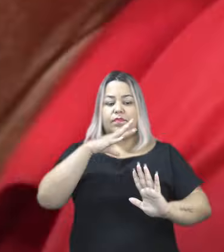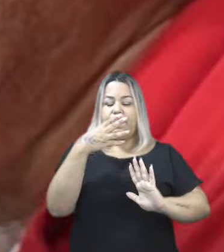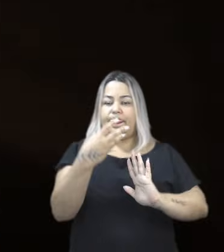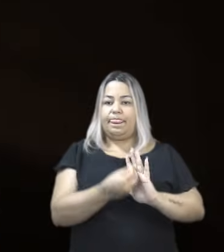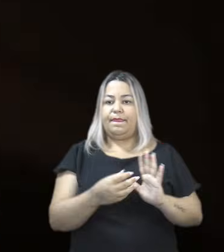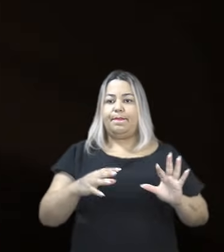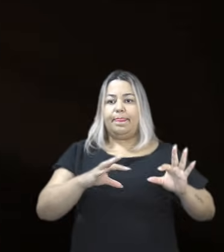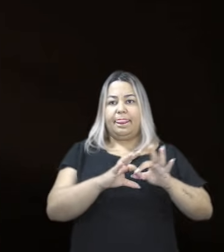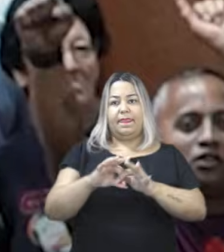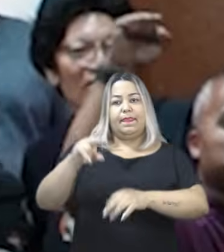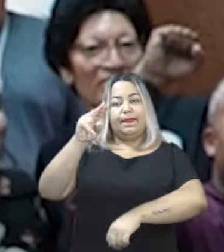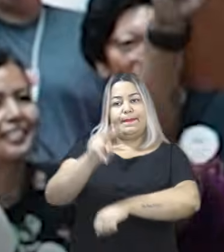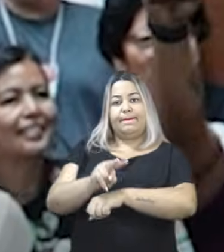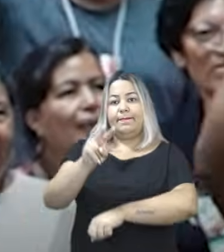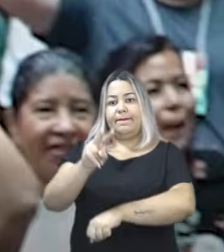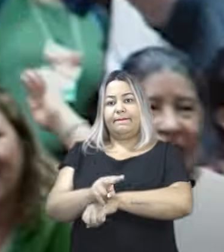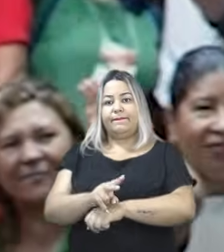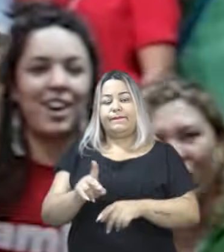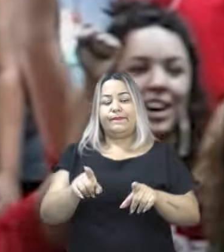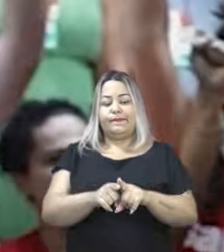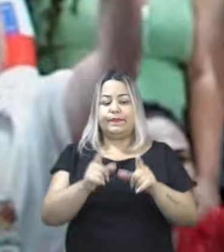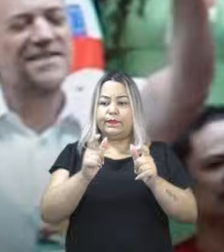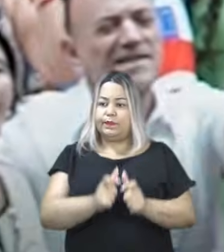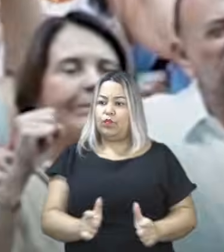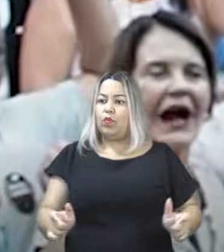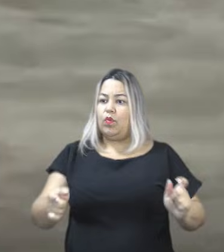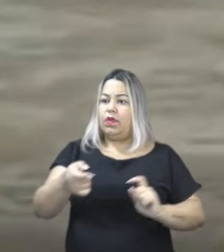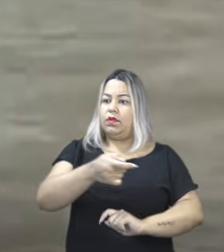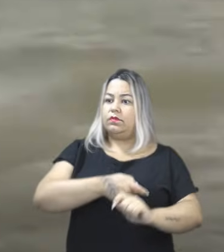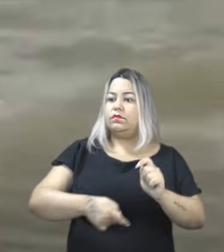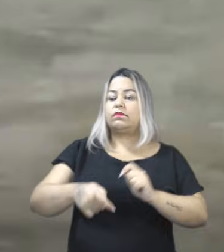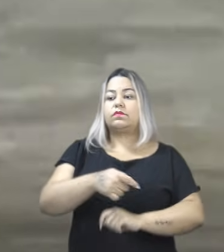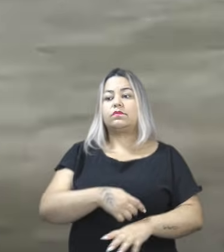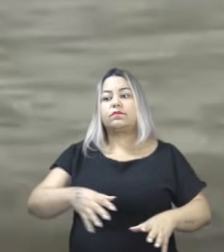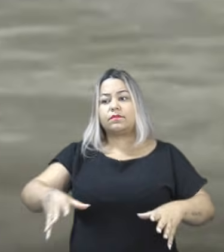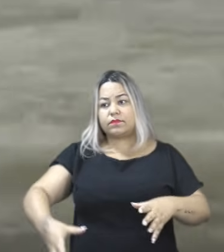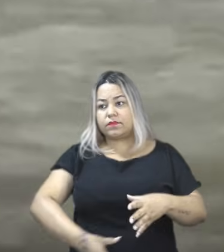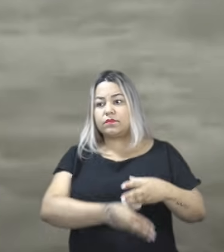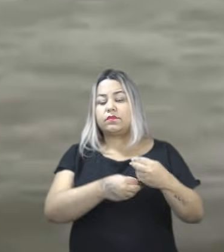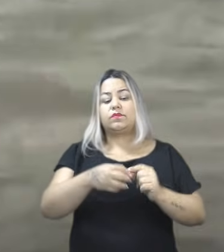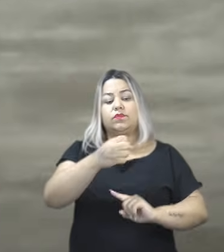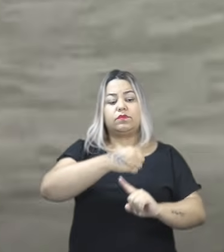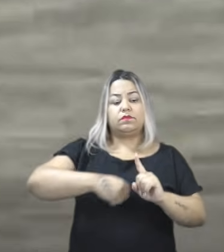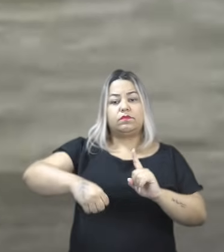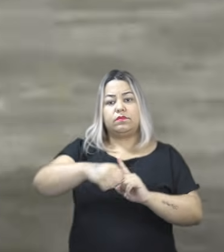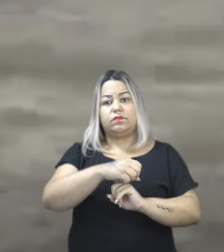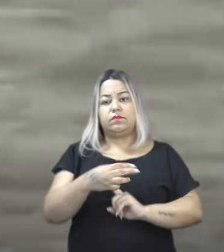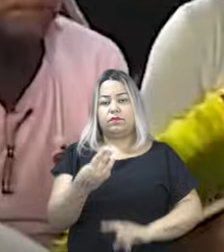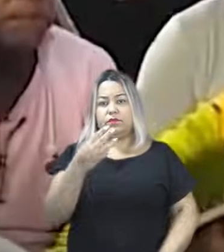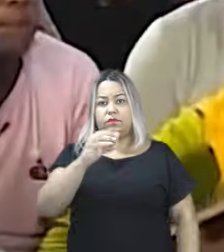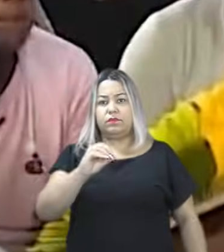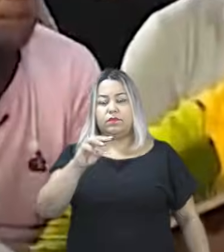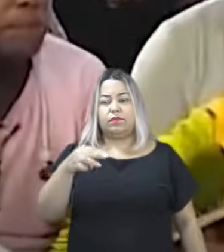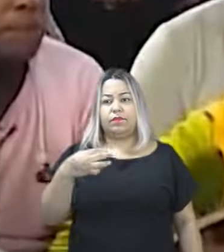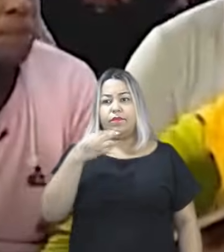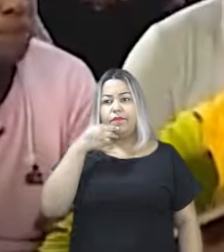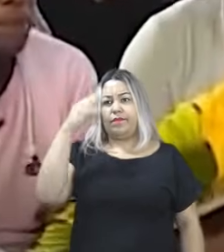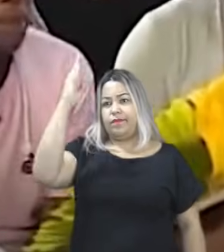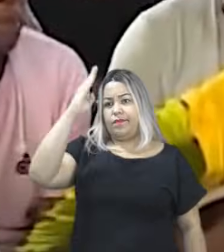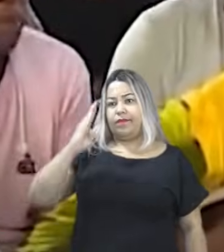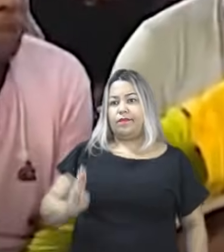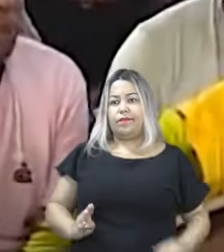una preservação ambiental, expansão econômica e inclusão social para os mais de 30 milhões de brasileiros da